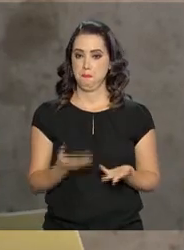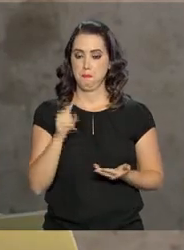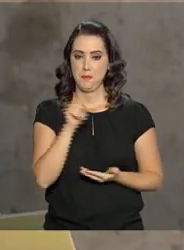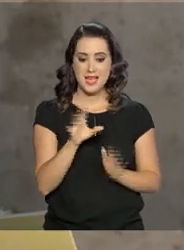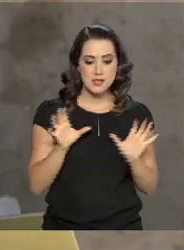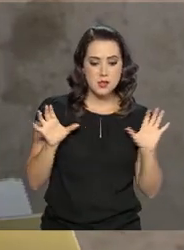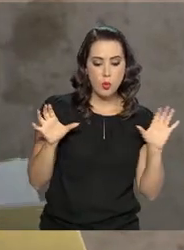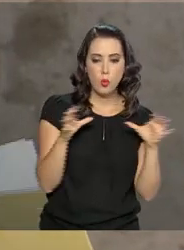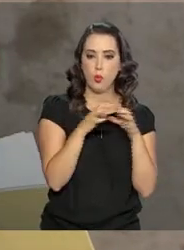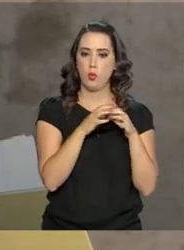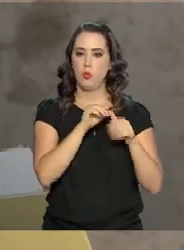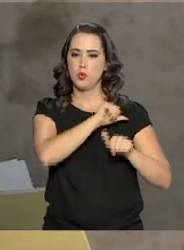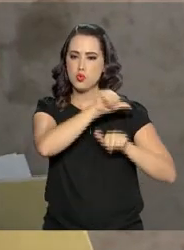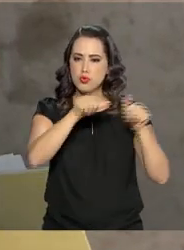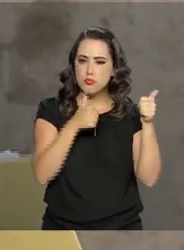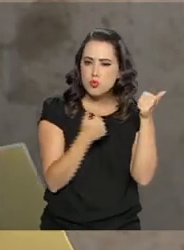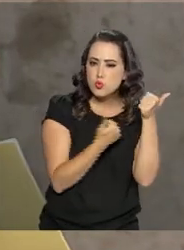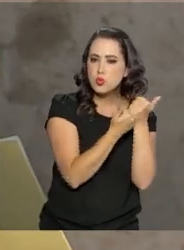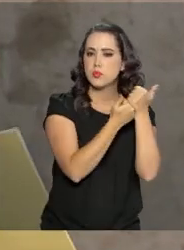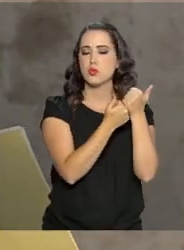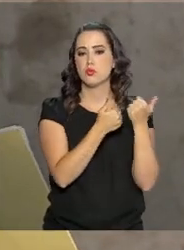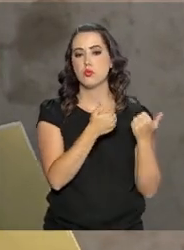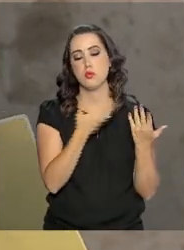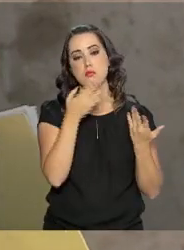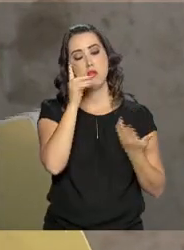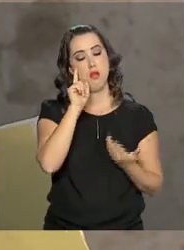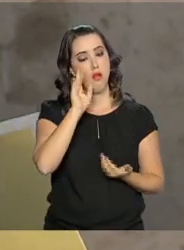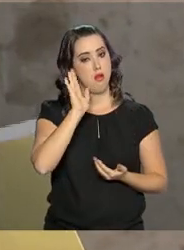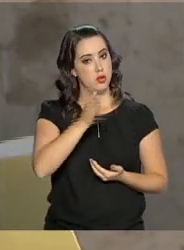esta equipe, ela terá,